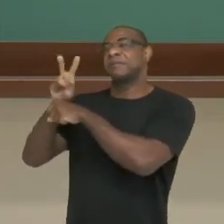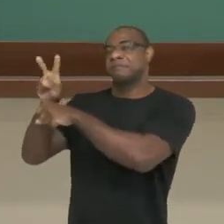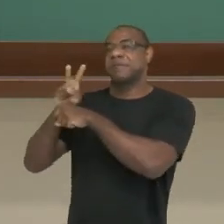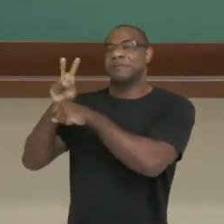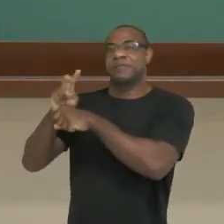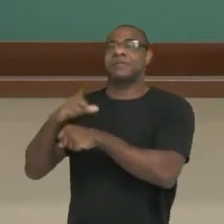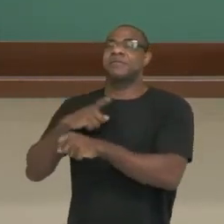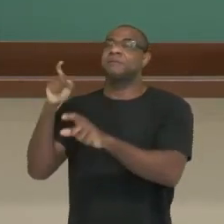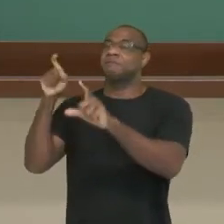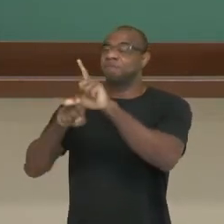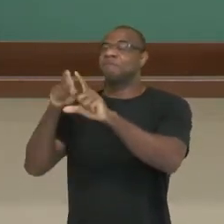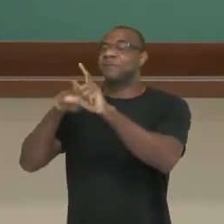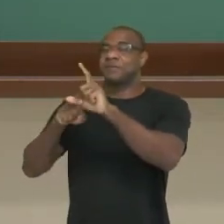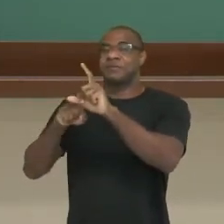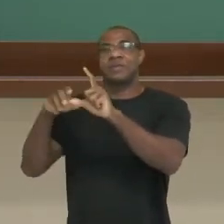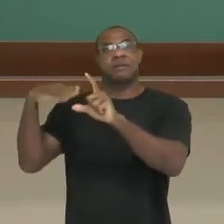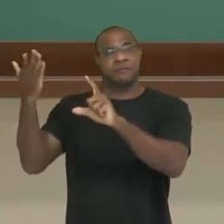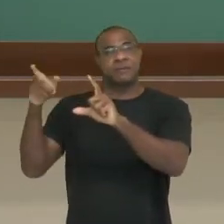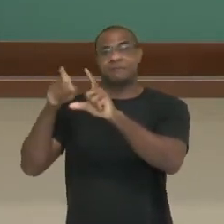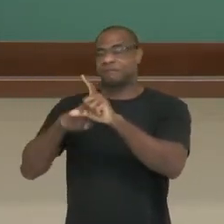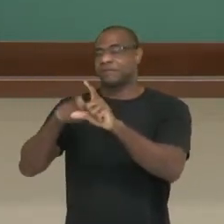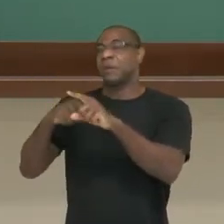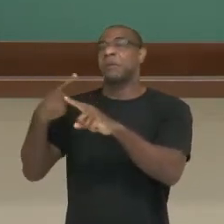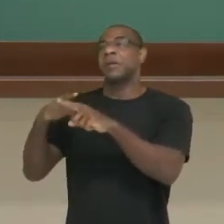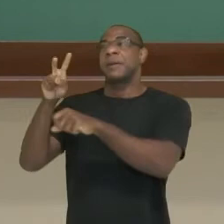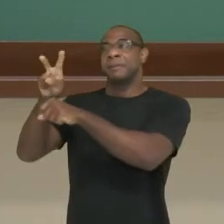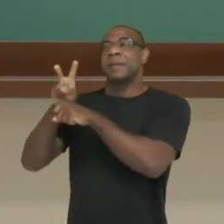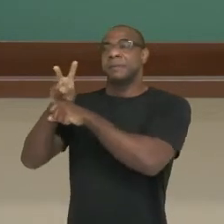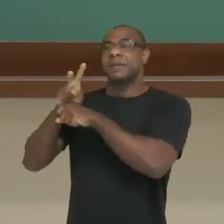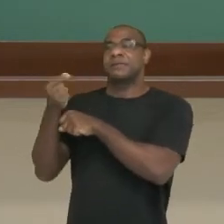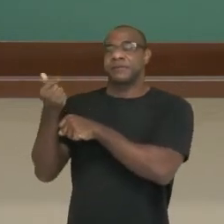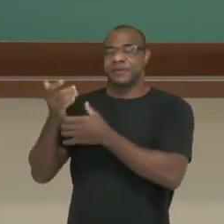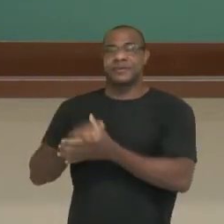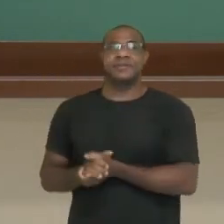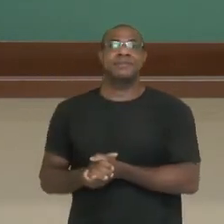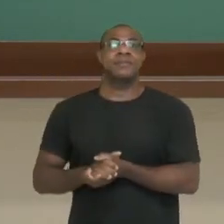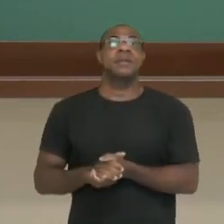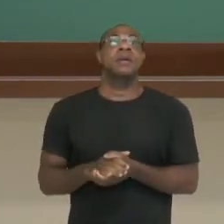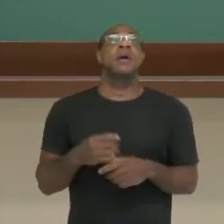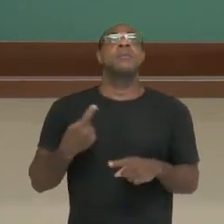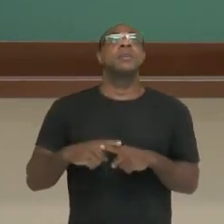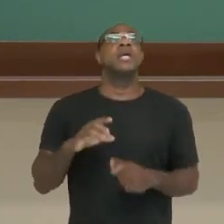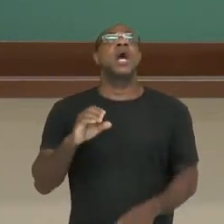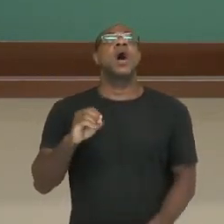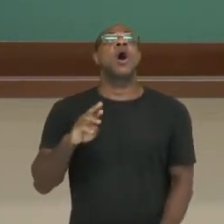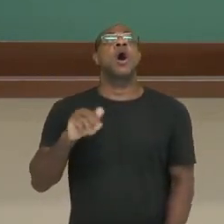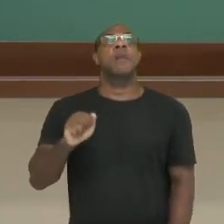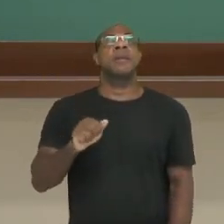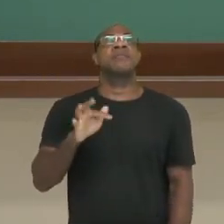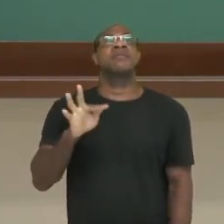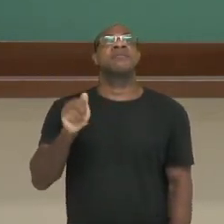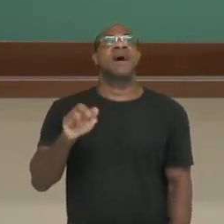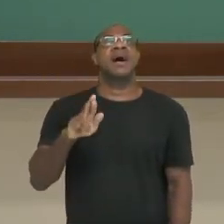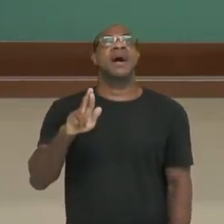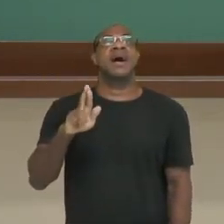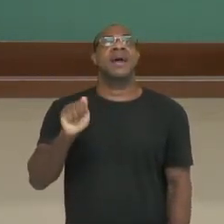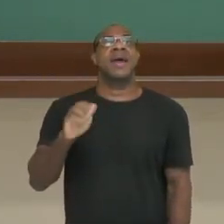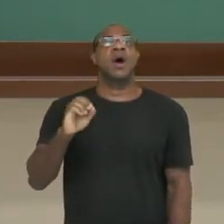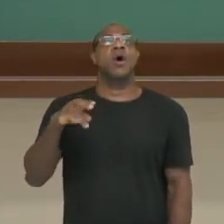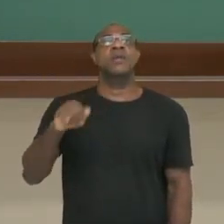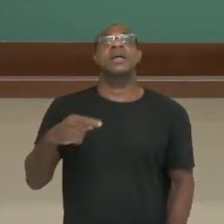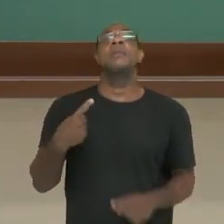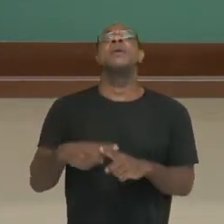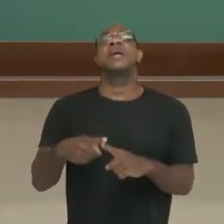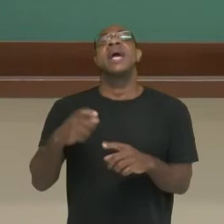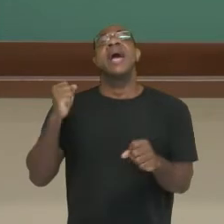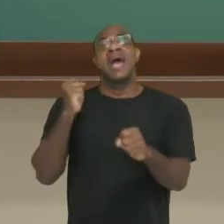grandes dívidas. Mas a ideia de obras faraônicas, obras muito grandes, outras, a usina hidrelétrica de Tucuruí e outras